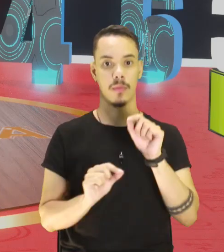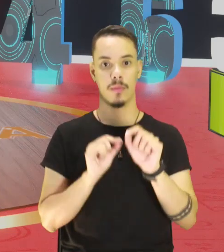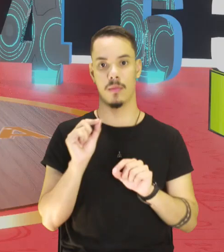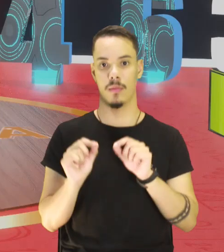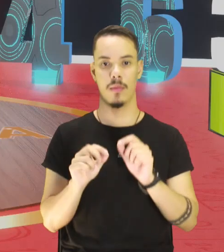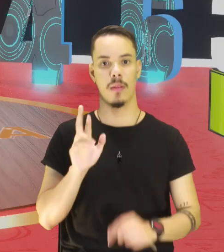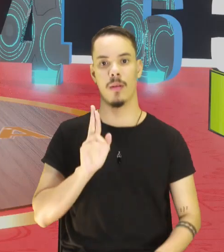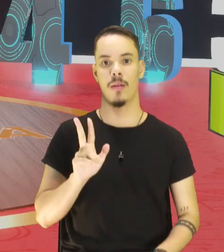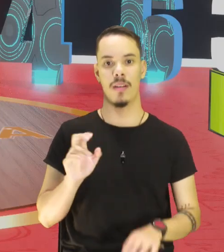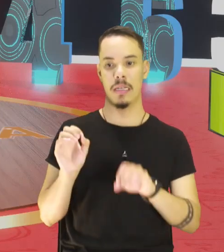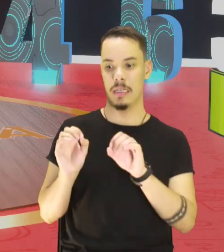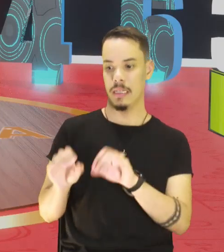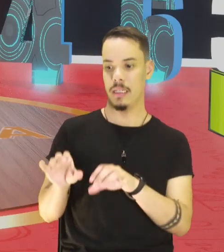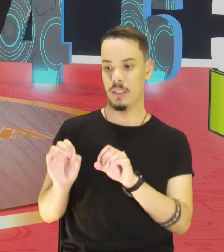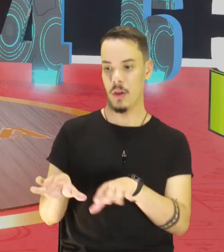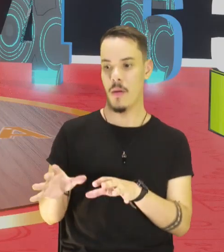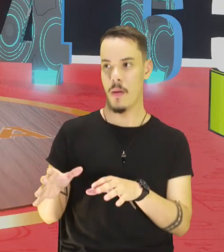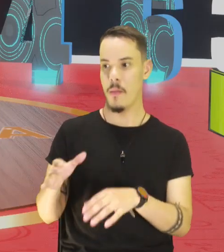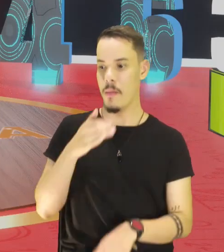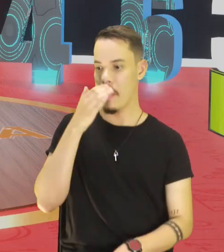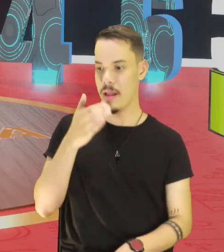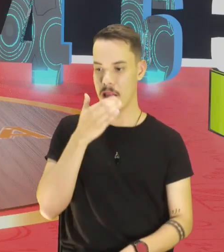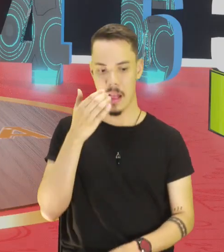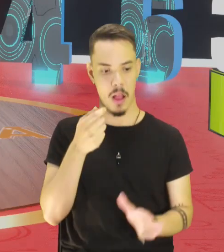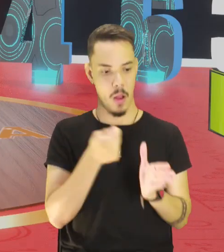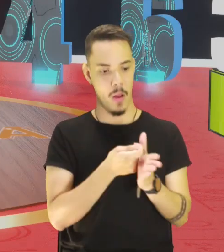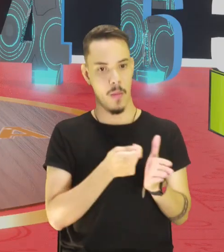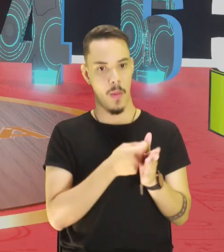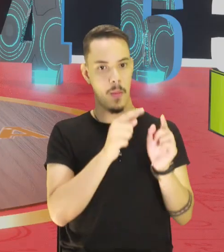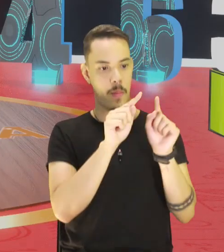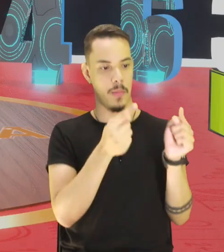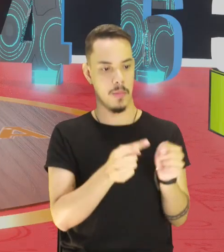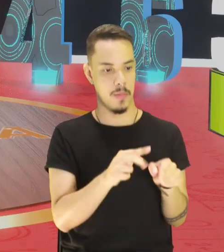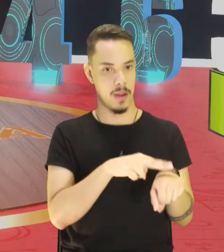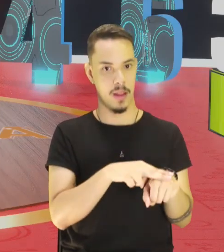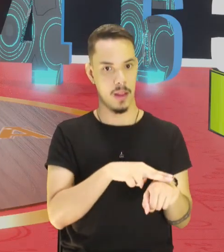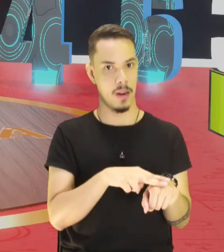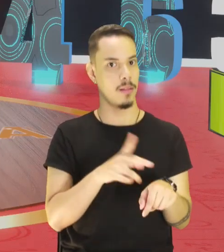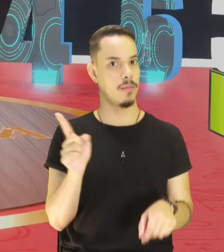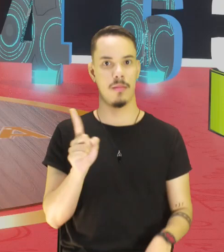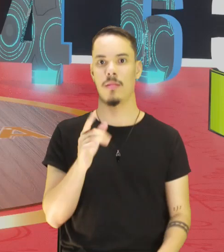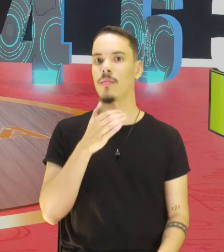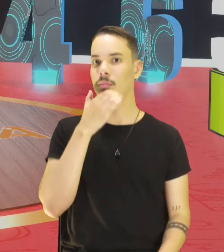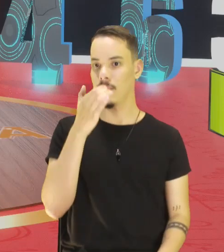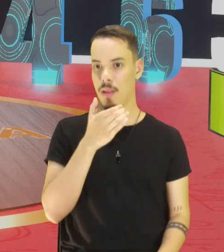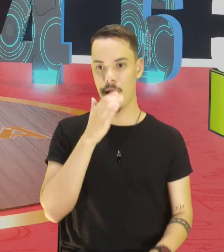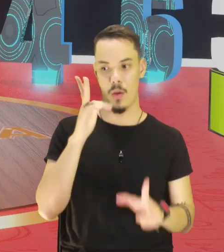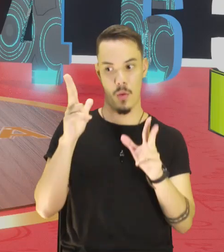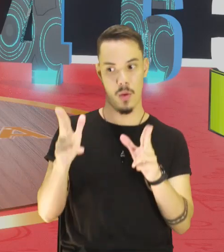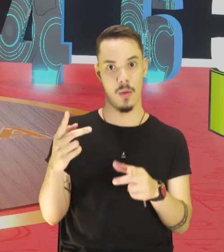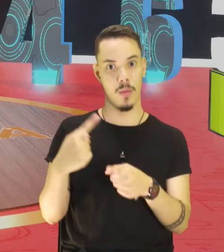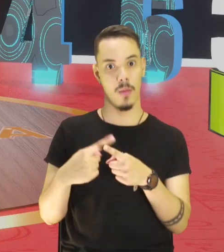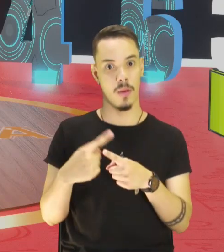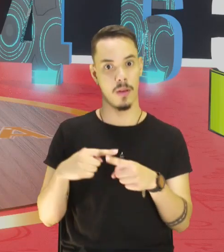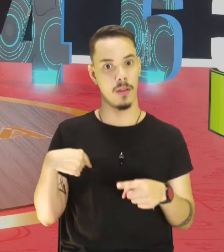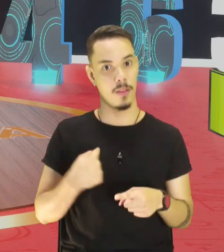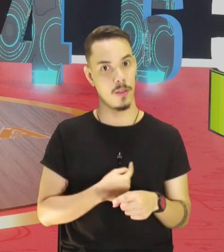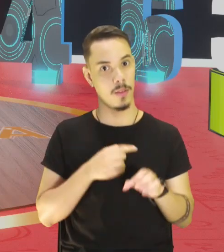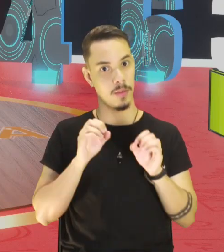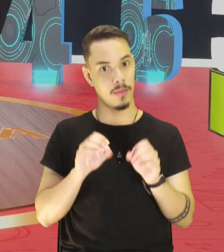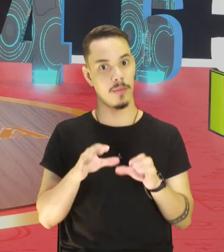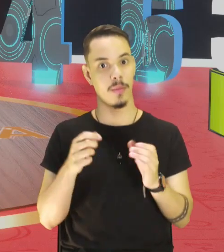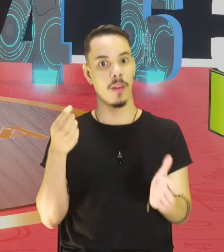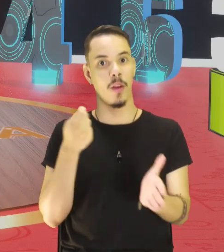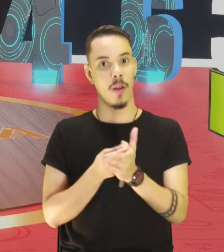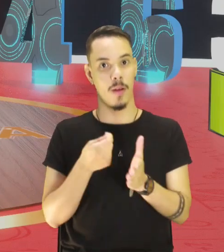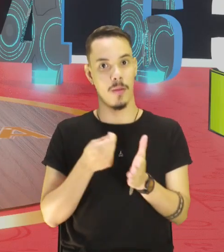ensinou com maçã e cobrou com pera. Não, né? Ensinou com maçã, cobra com maçã, porque o que a gente está ensinando, a gente está cobrando de